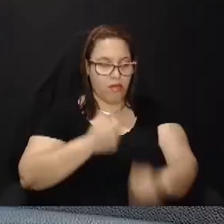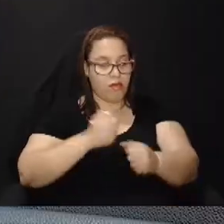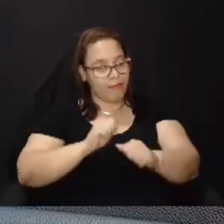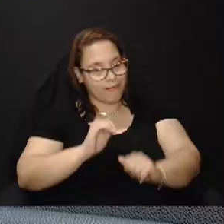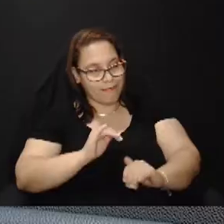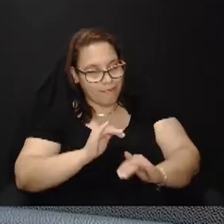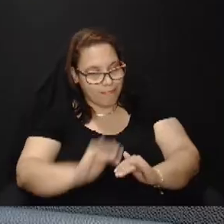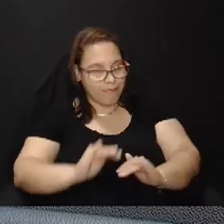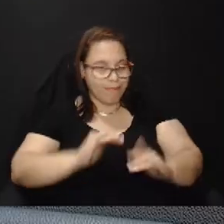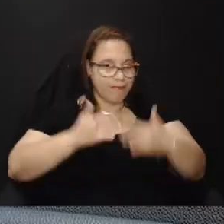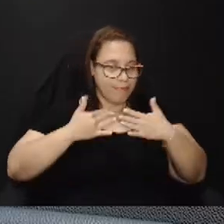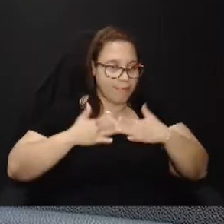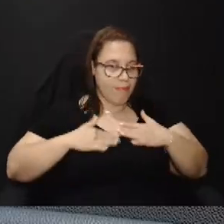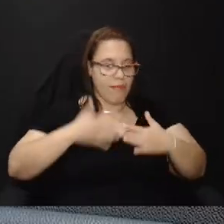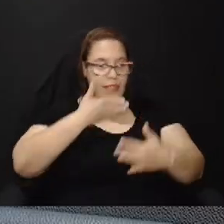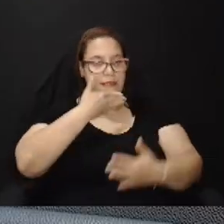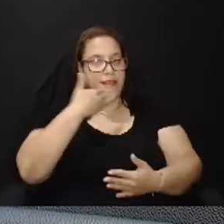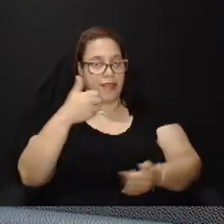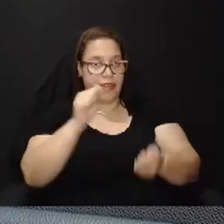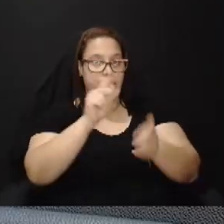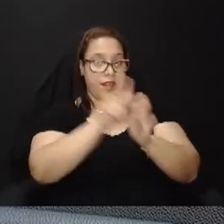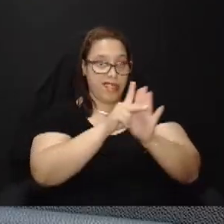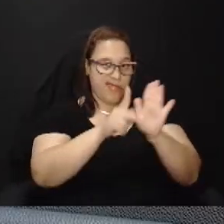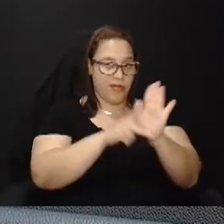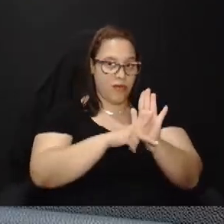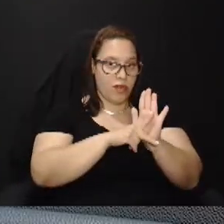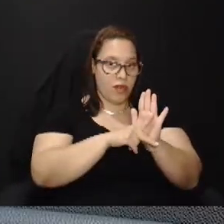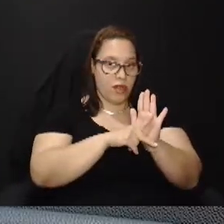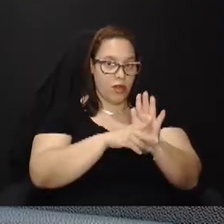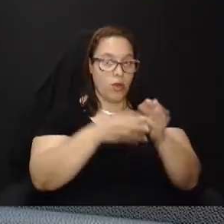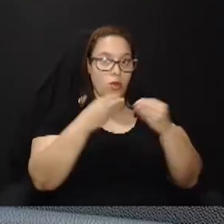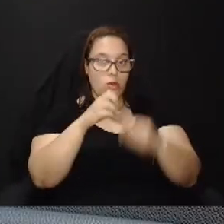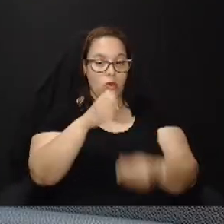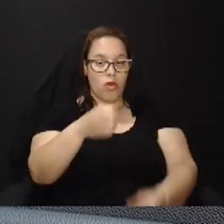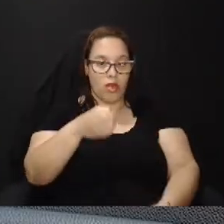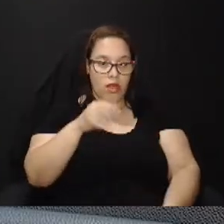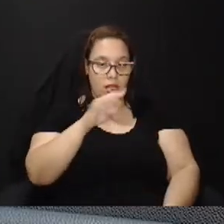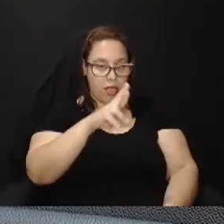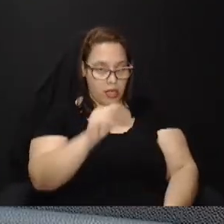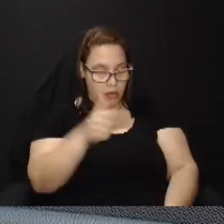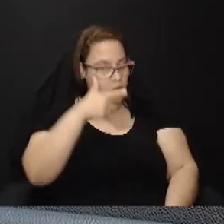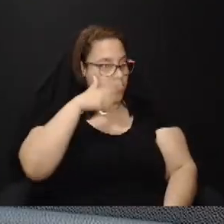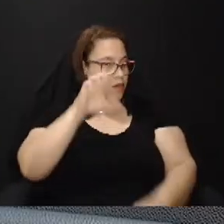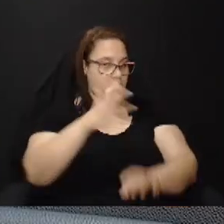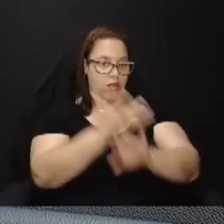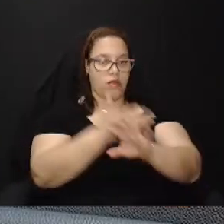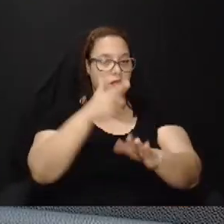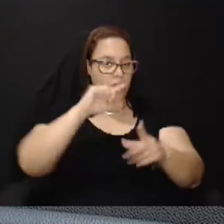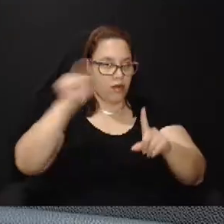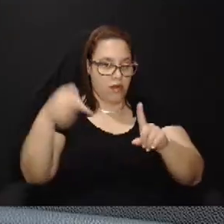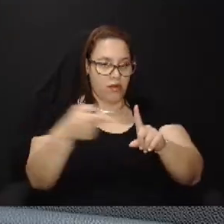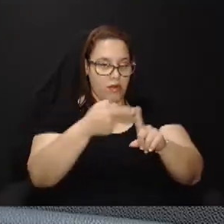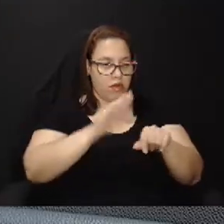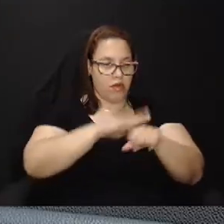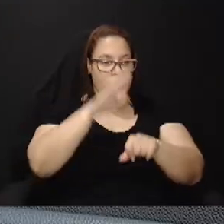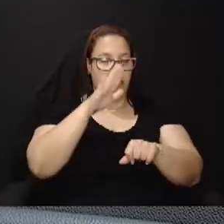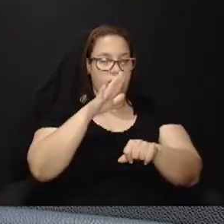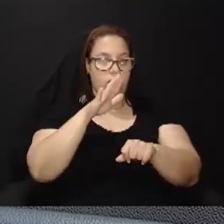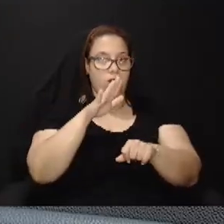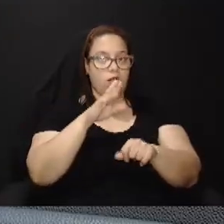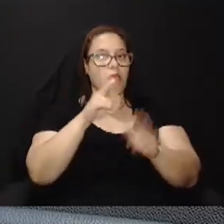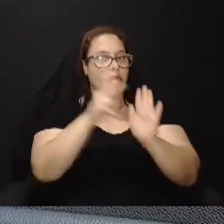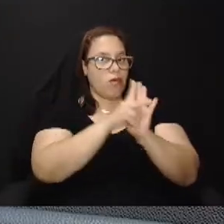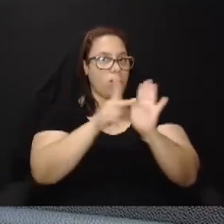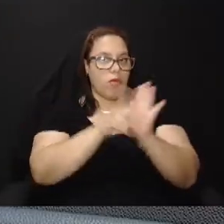uma melhorada nesse projeto para que ele, como extracurricular, consiga atingir mais condições. Mas é um projeto que